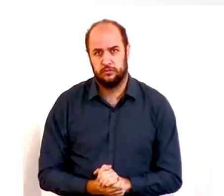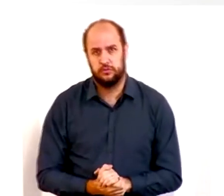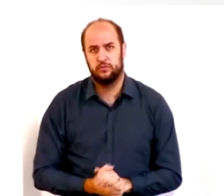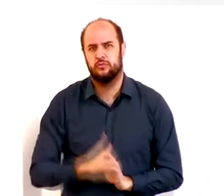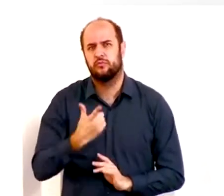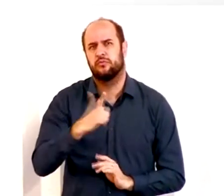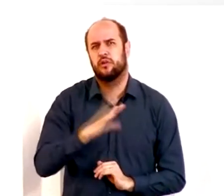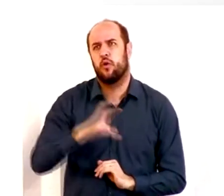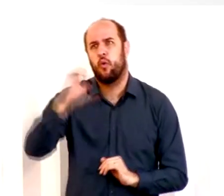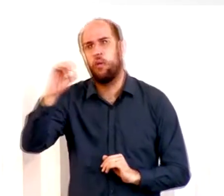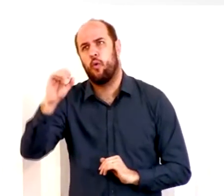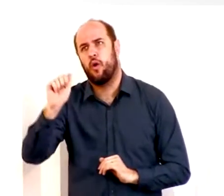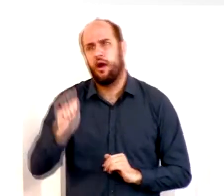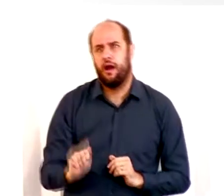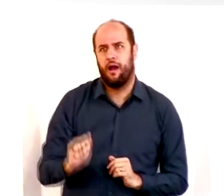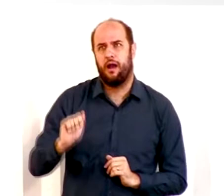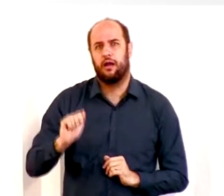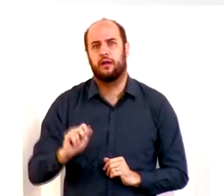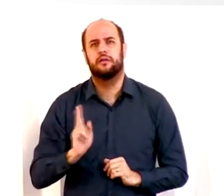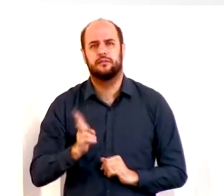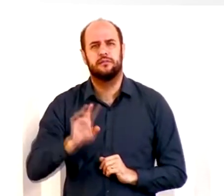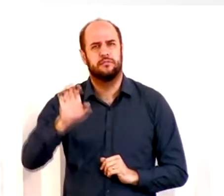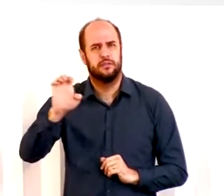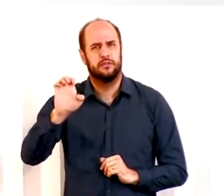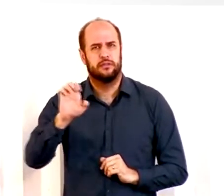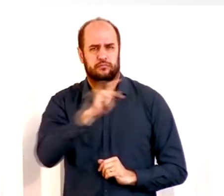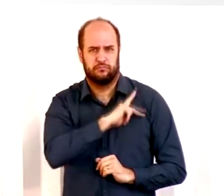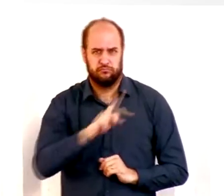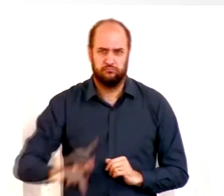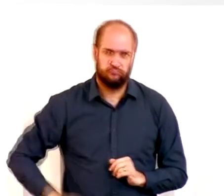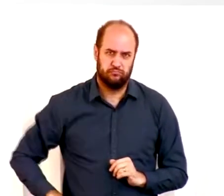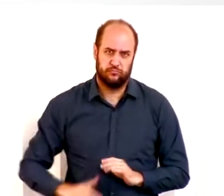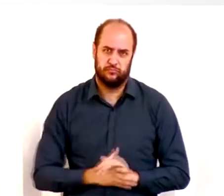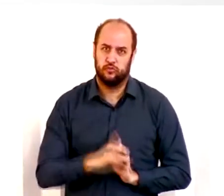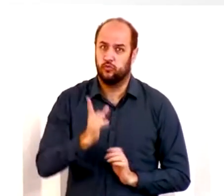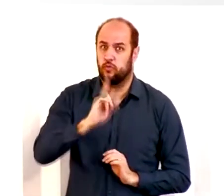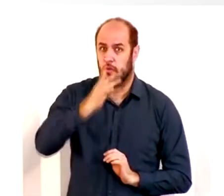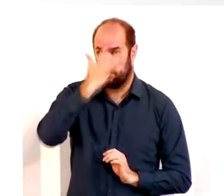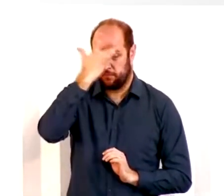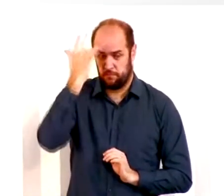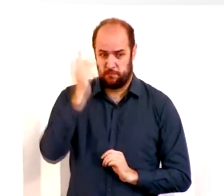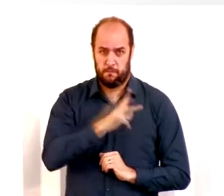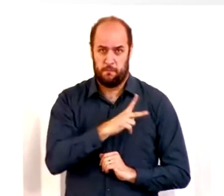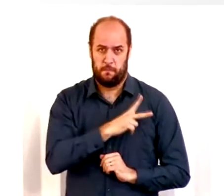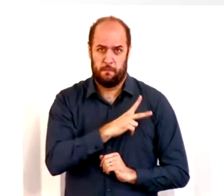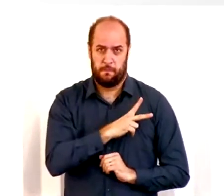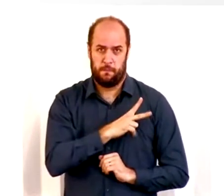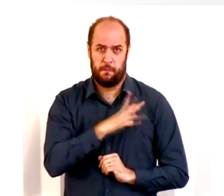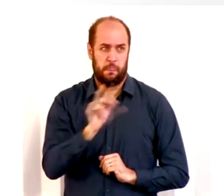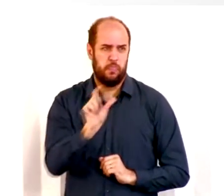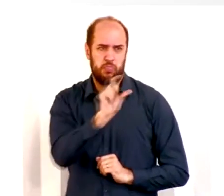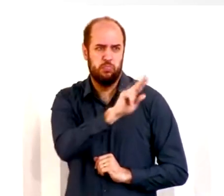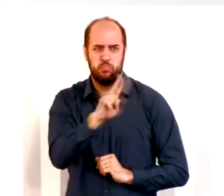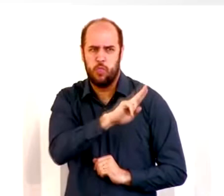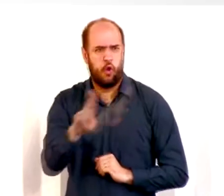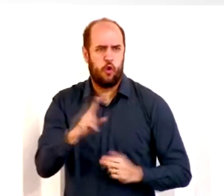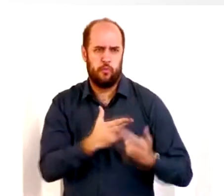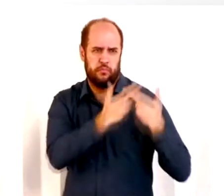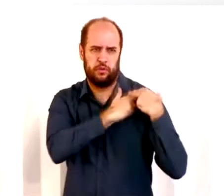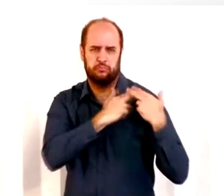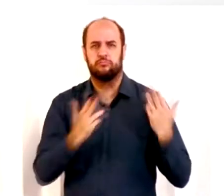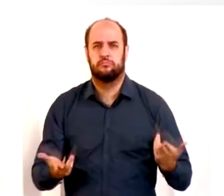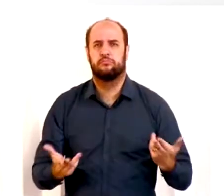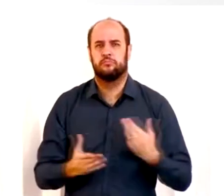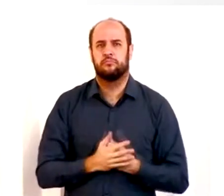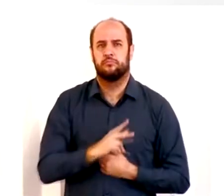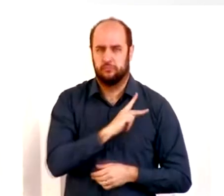presidento, presidenta, presidente. É um termo, não é pessoal, é um título. Então,